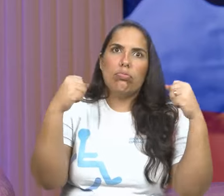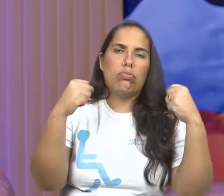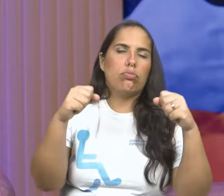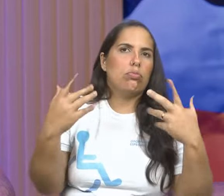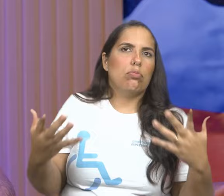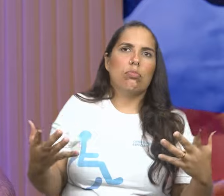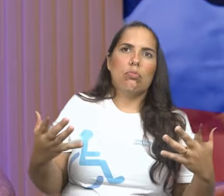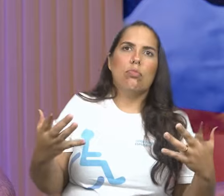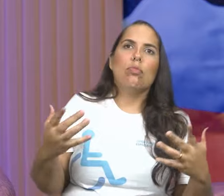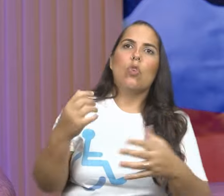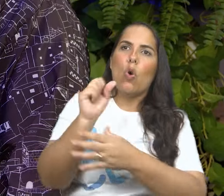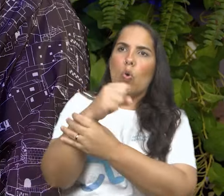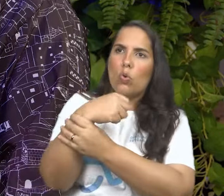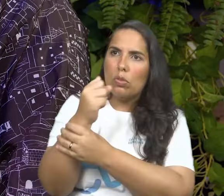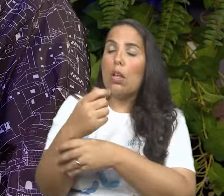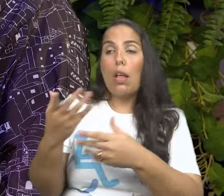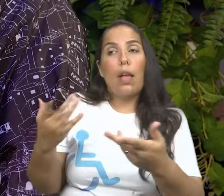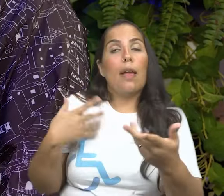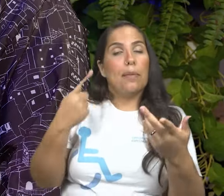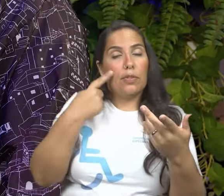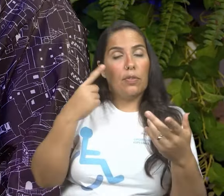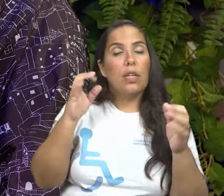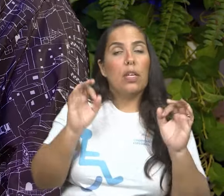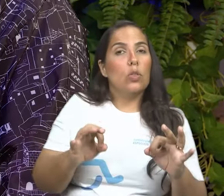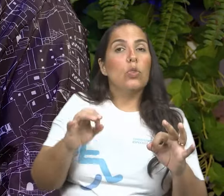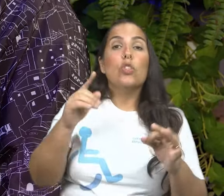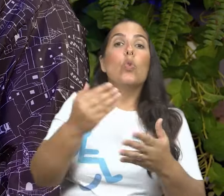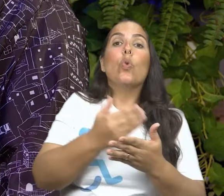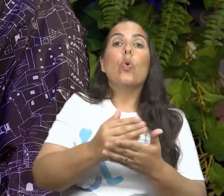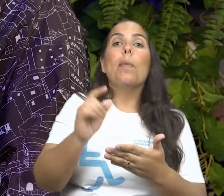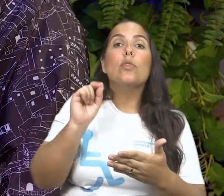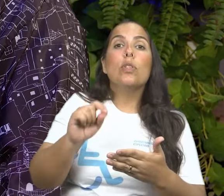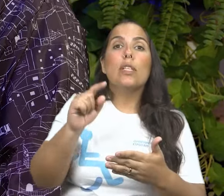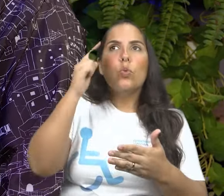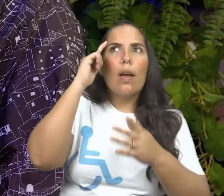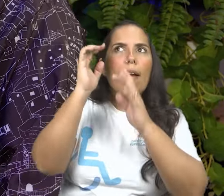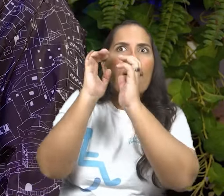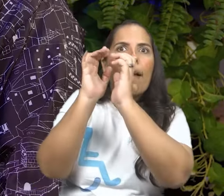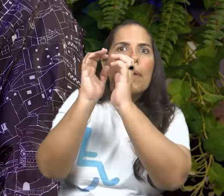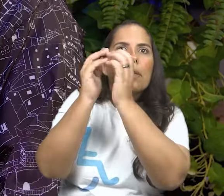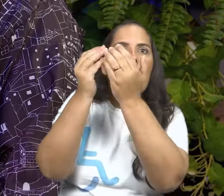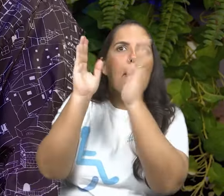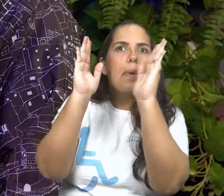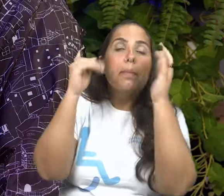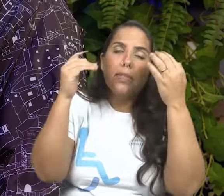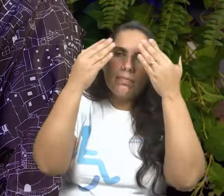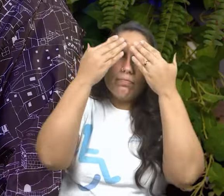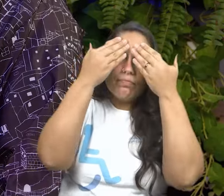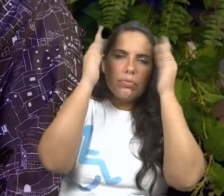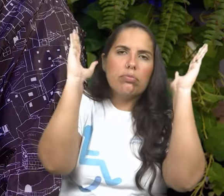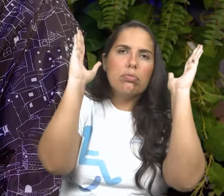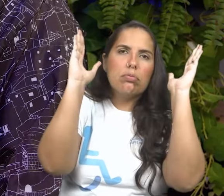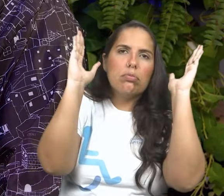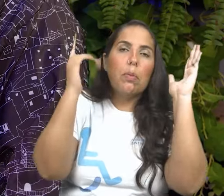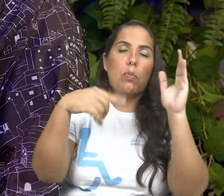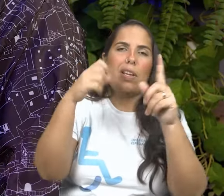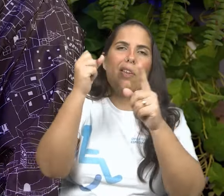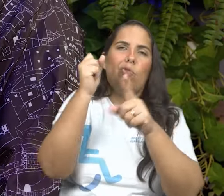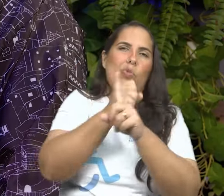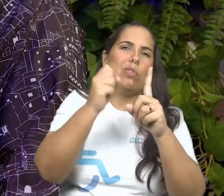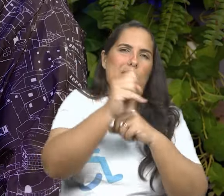ortopedista correr atrás e isso tudo começa pela sua cabeça destravar a cabeça que a gente vive numa sociedade que